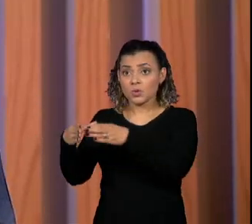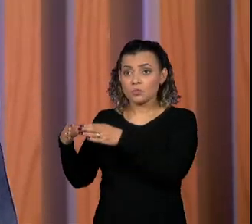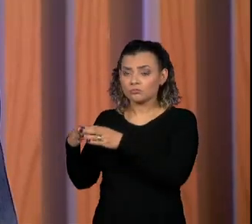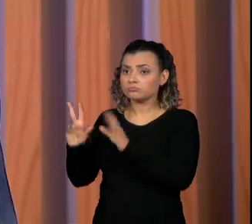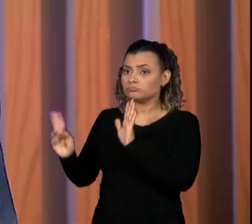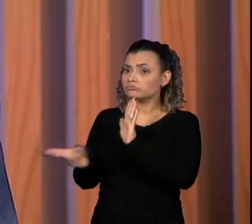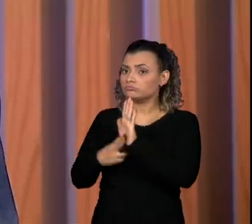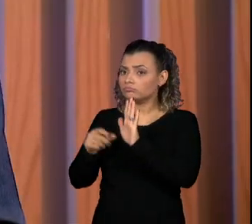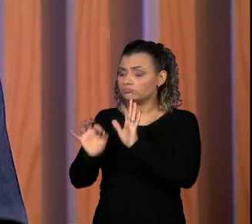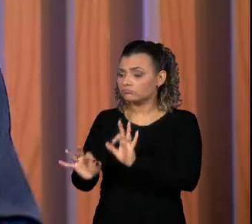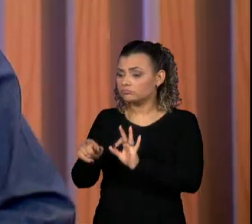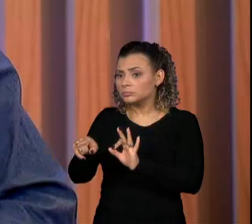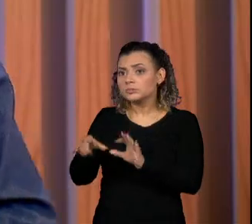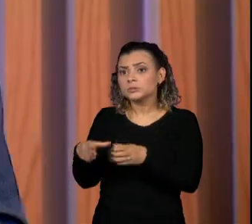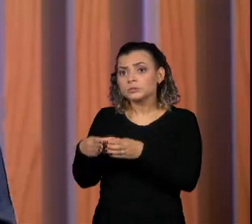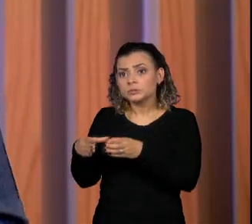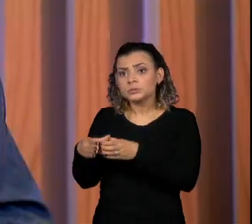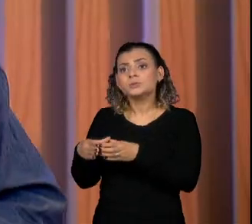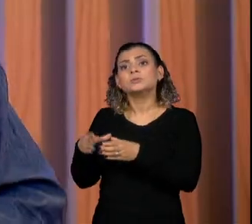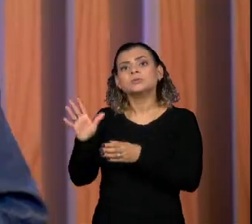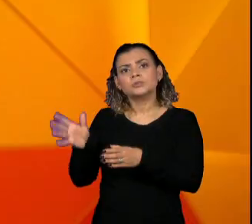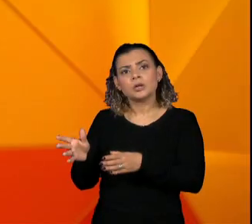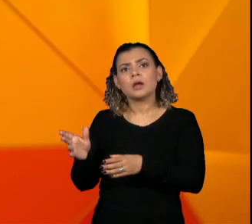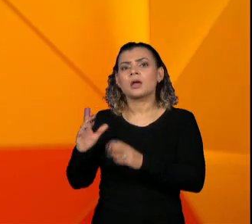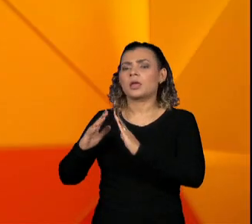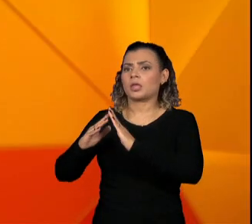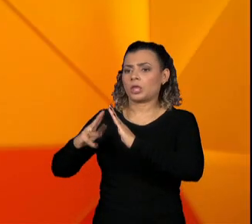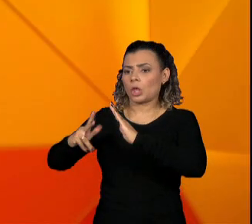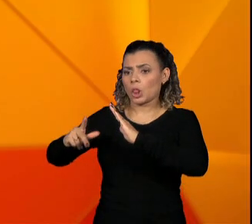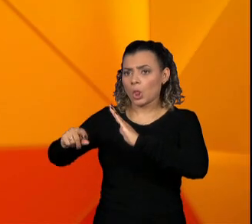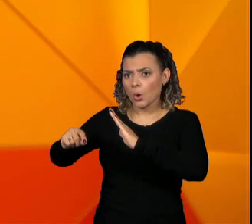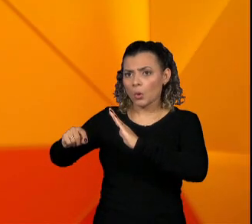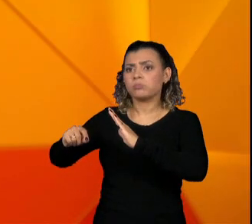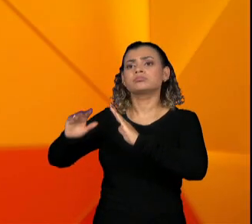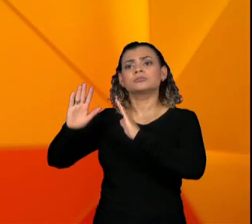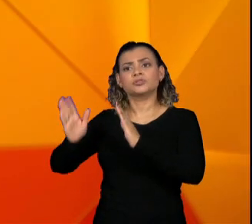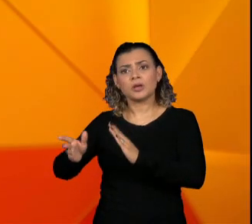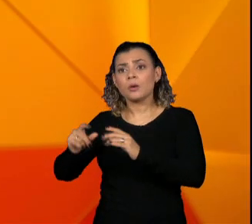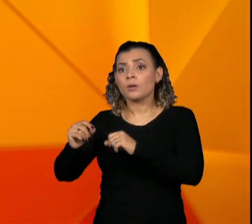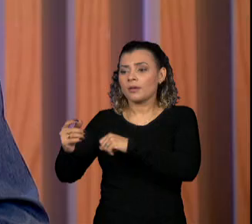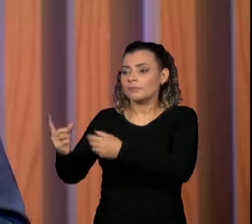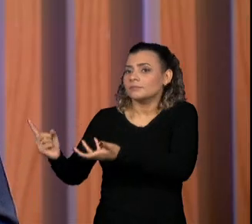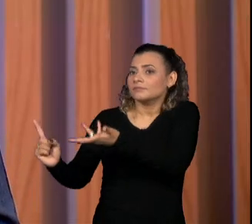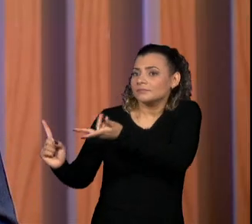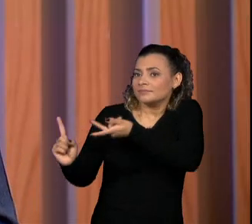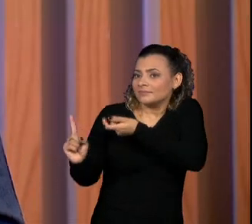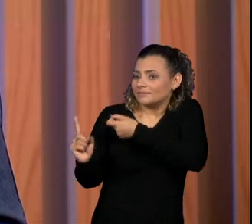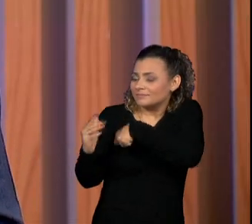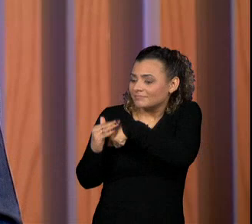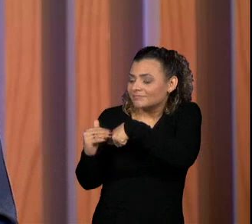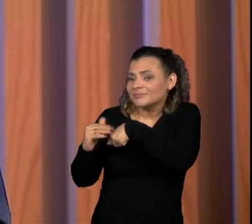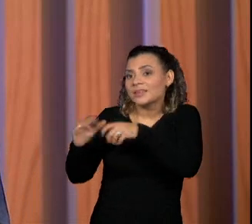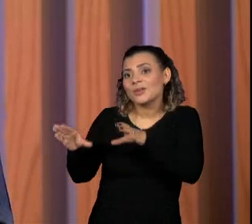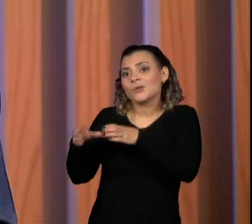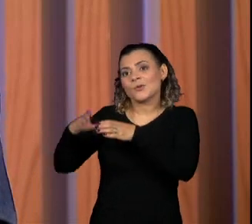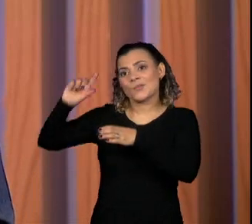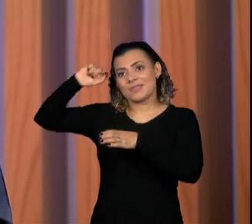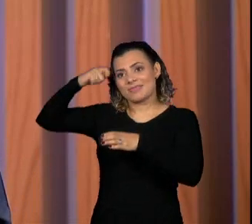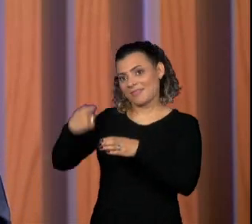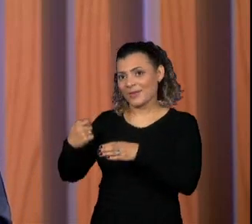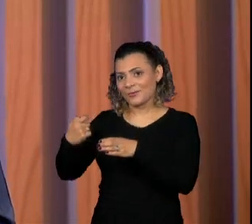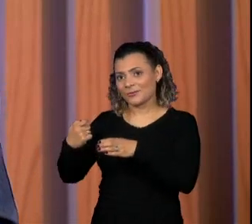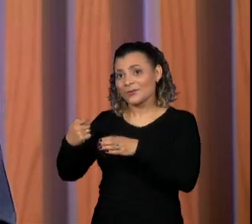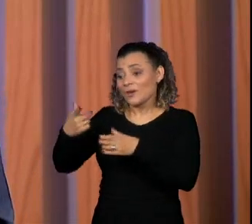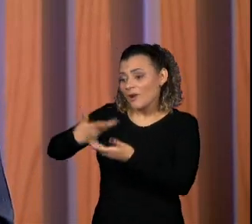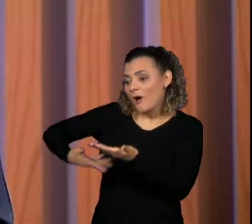reconhecem nesses territórios, que são territórios de aquilombamento, né, de acolhimento, de pertencimento e que as próprias comunidades